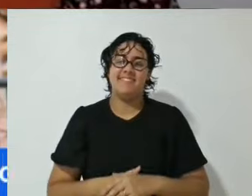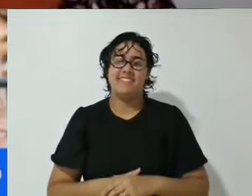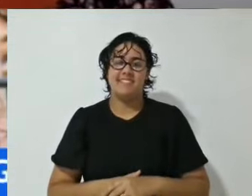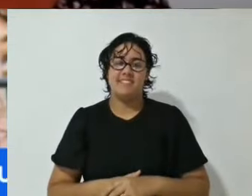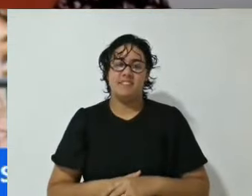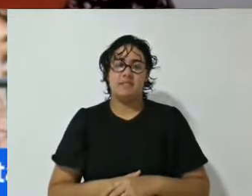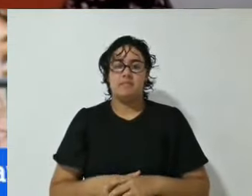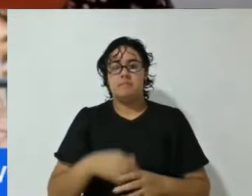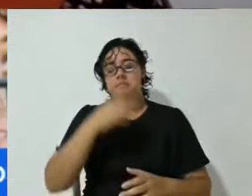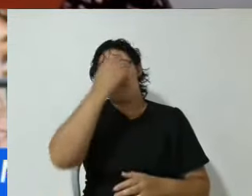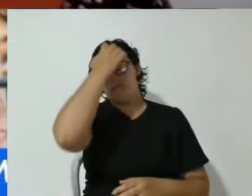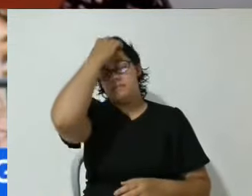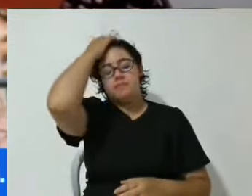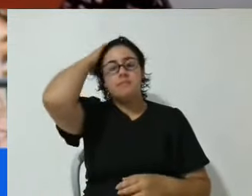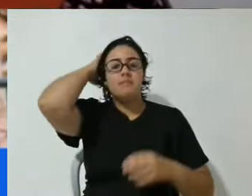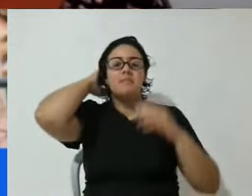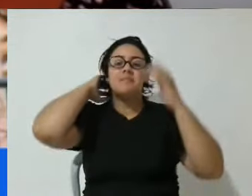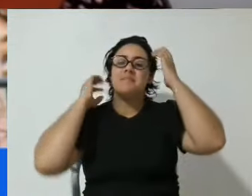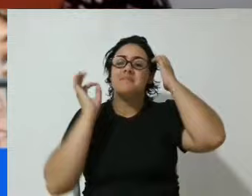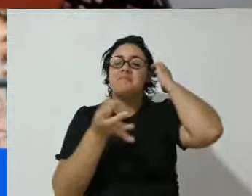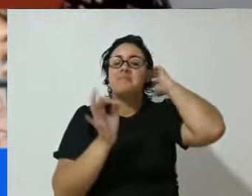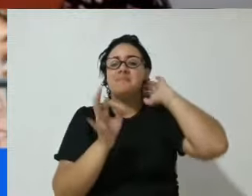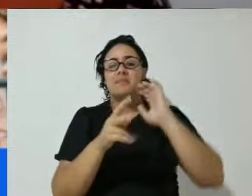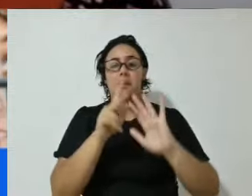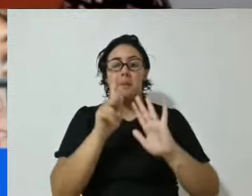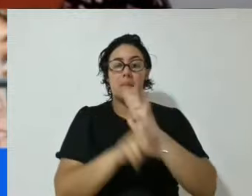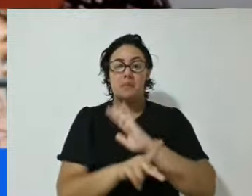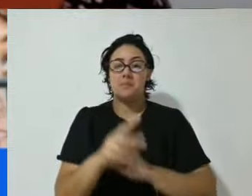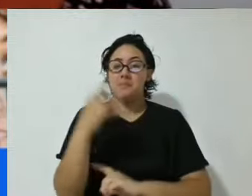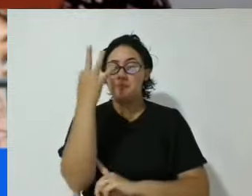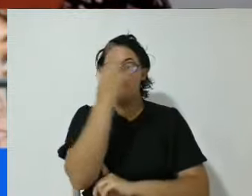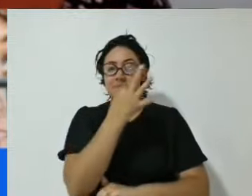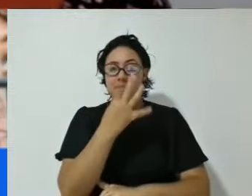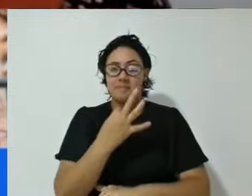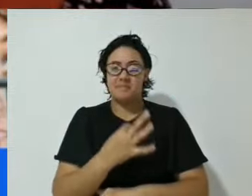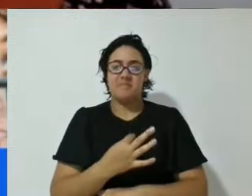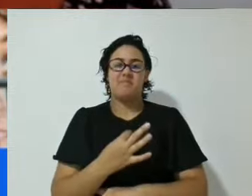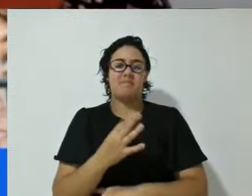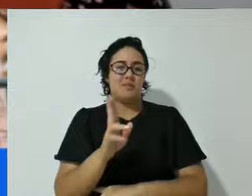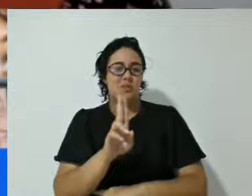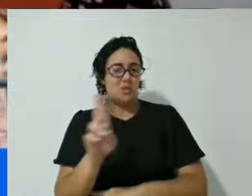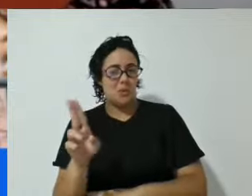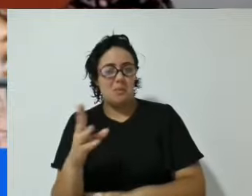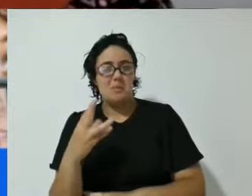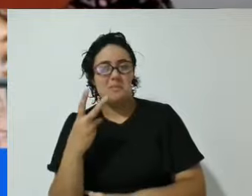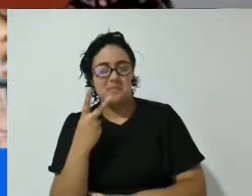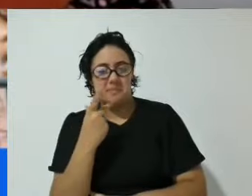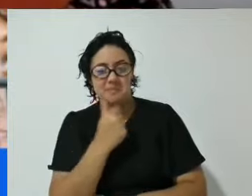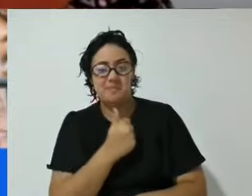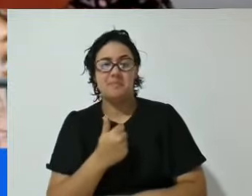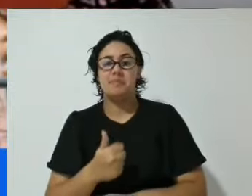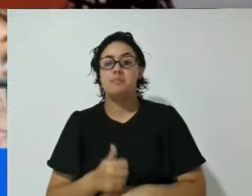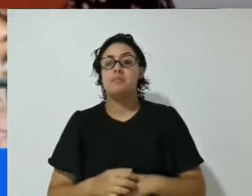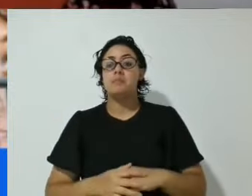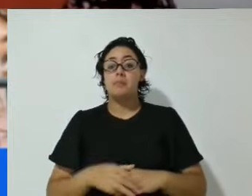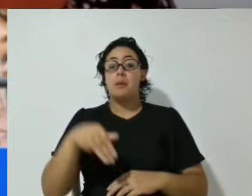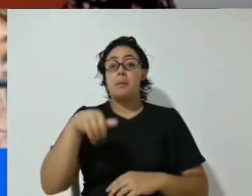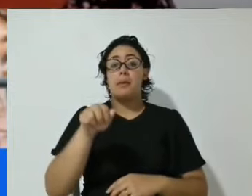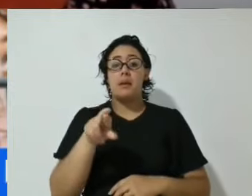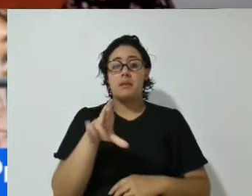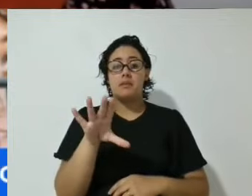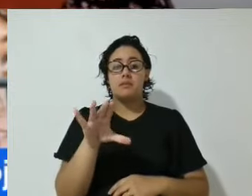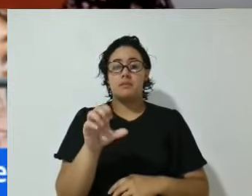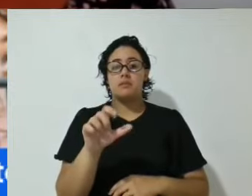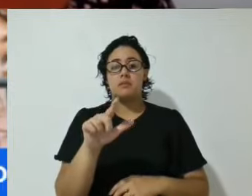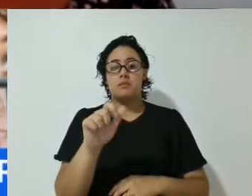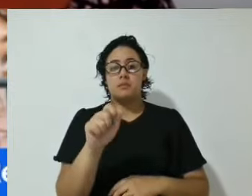com certeza. Fazer um projeto bacana, muito lindo essa nomenclatura aí. Marcela, interessante você falar